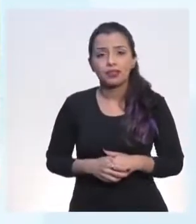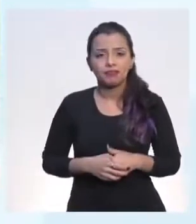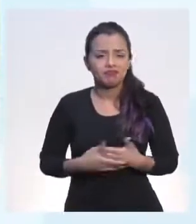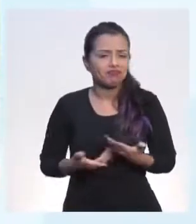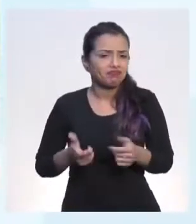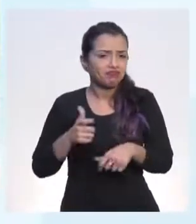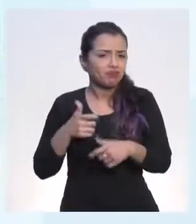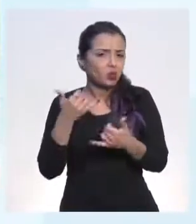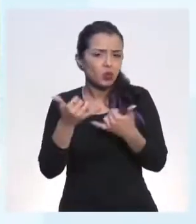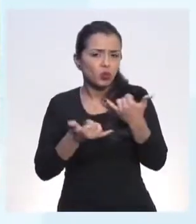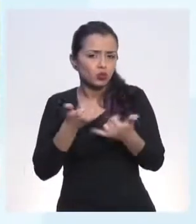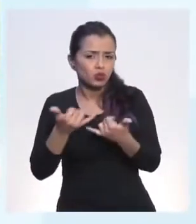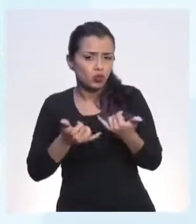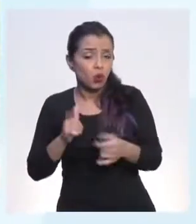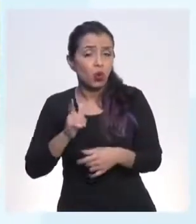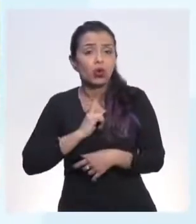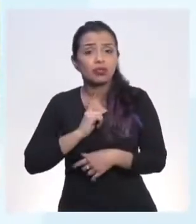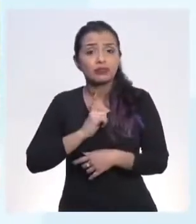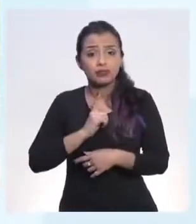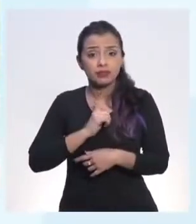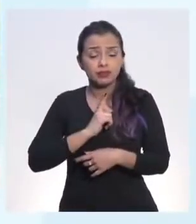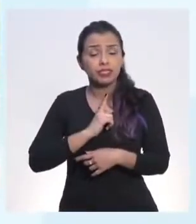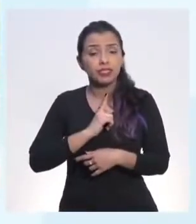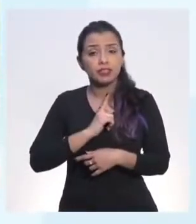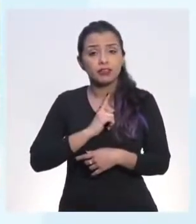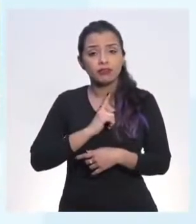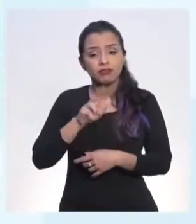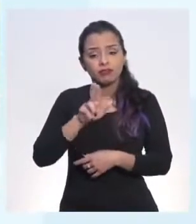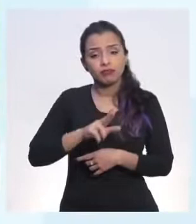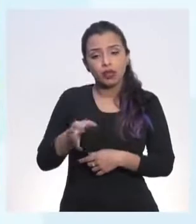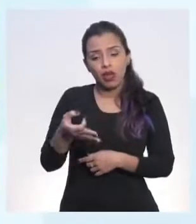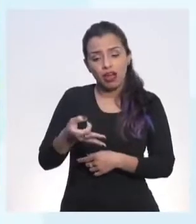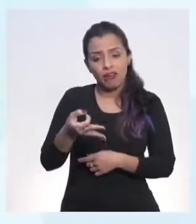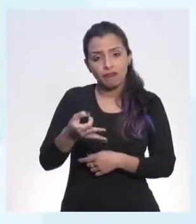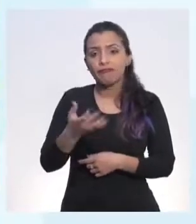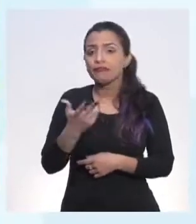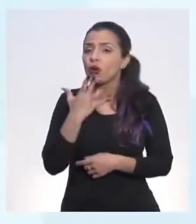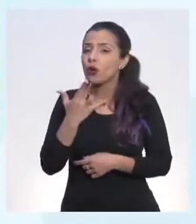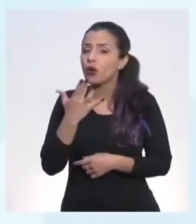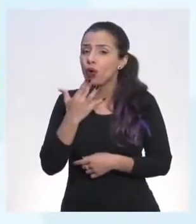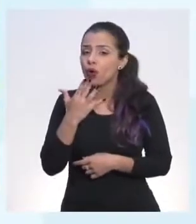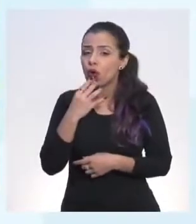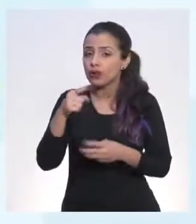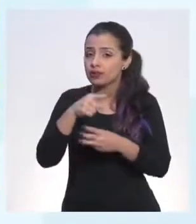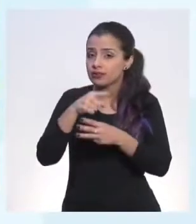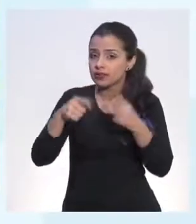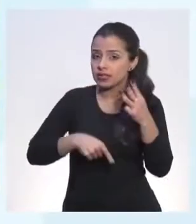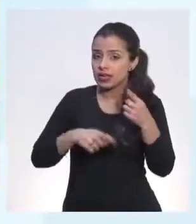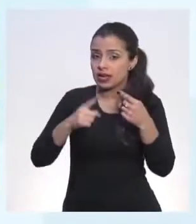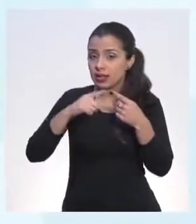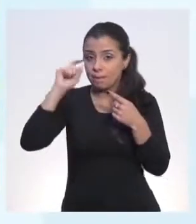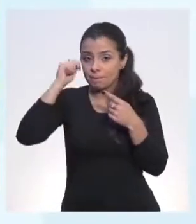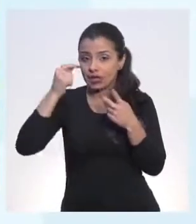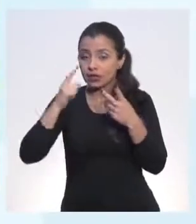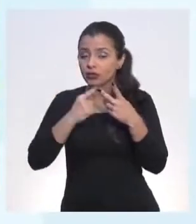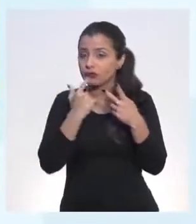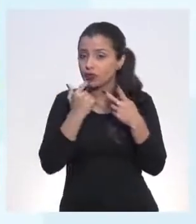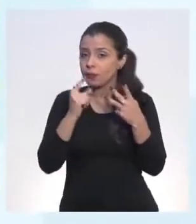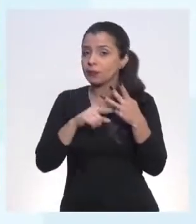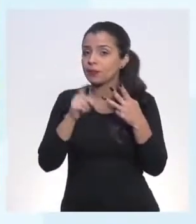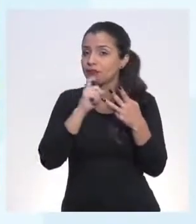jogo aí, foram utilizadas fichas de 3 cores, preto, vermelho e verde,